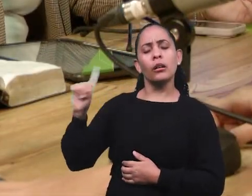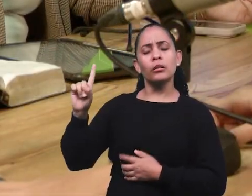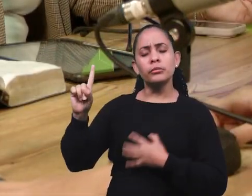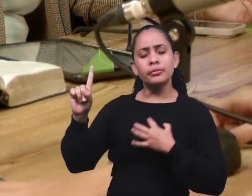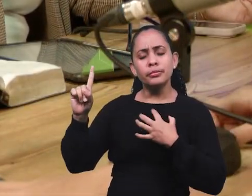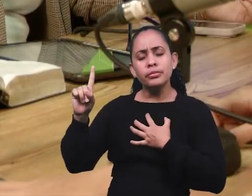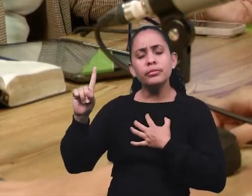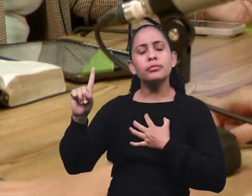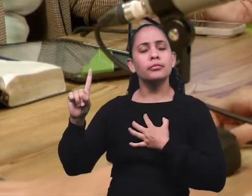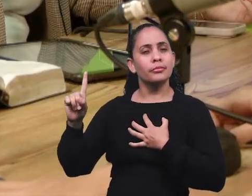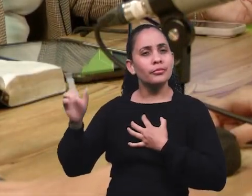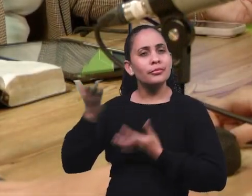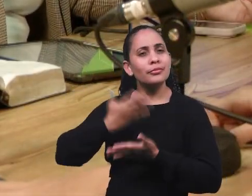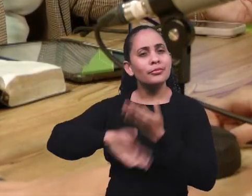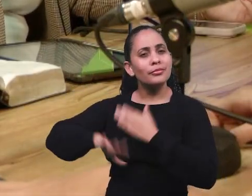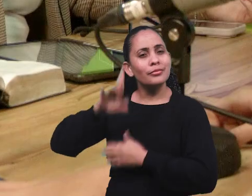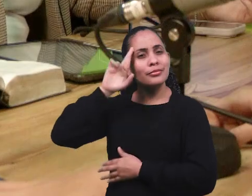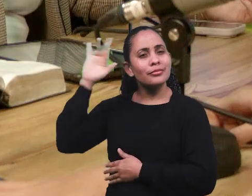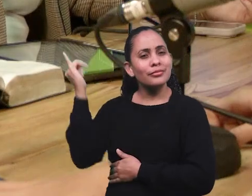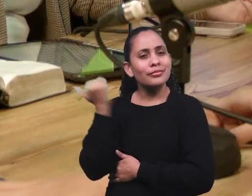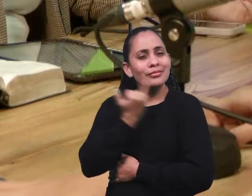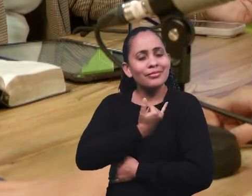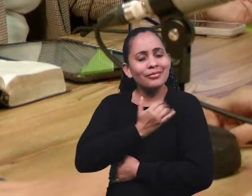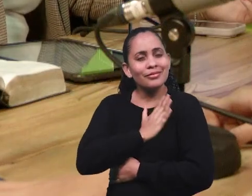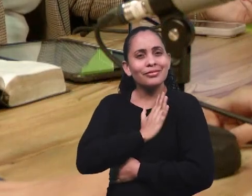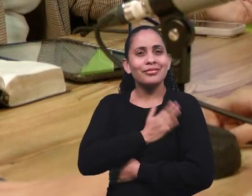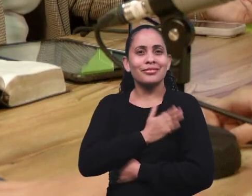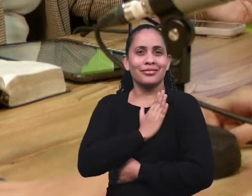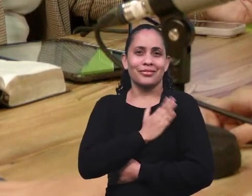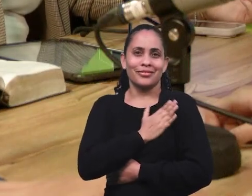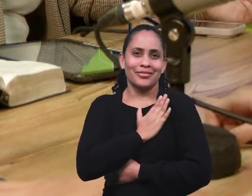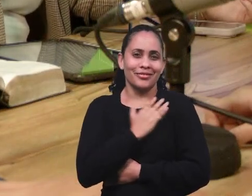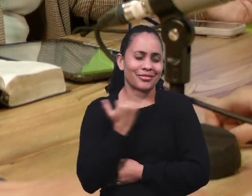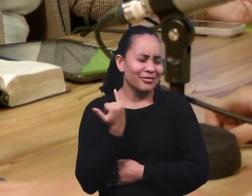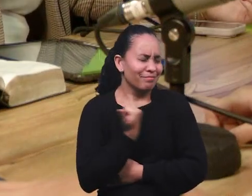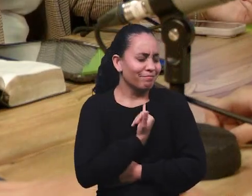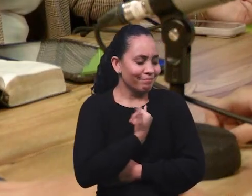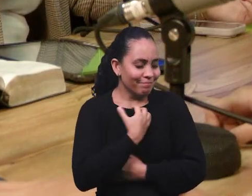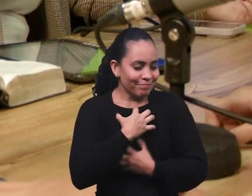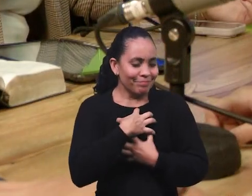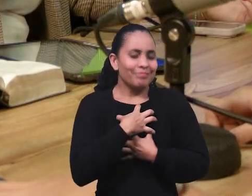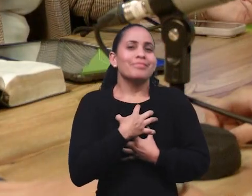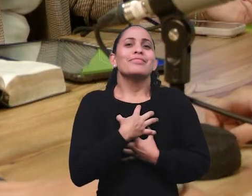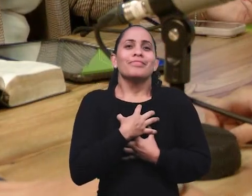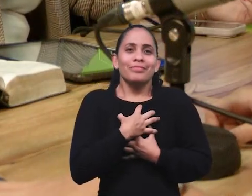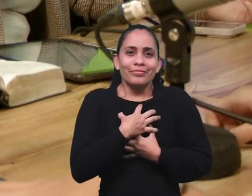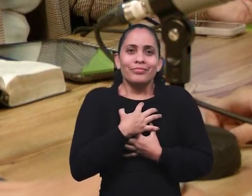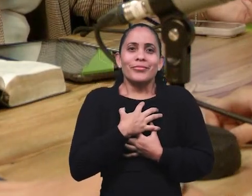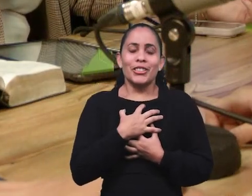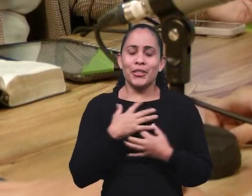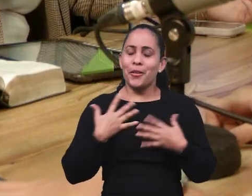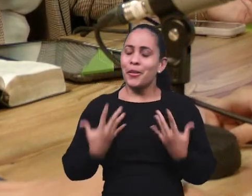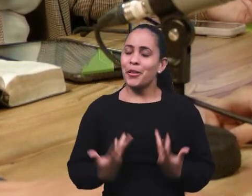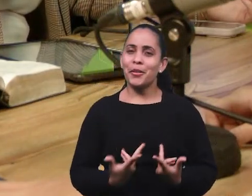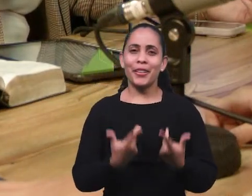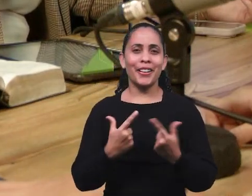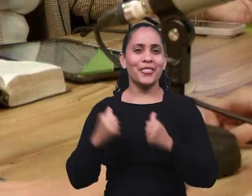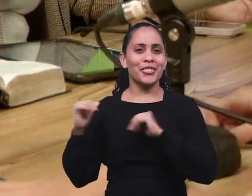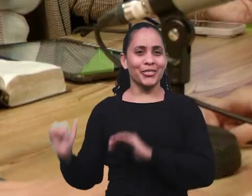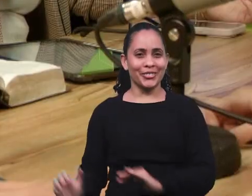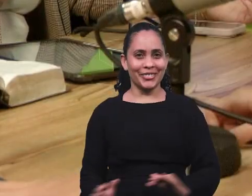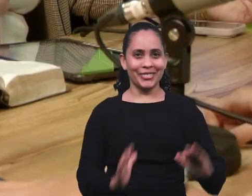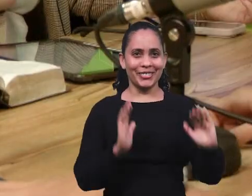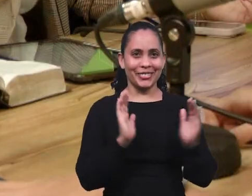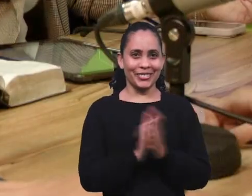naquele momento de ouvir a voz do Senhor. E a voz do Senhor realmente nos emociona. Tremendo. É maravilhoso